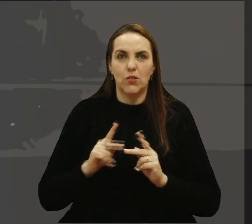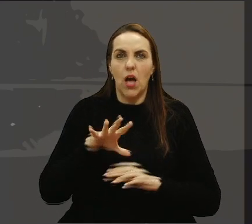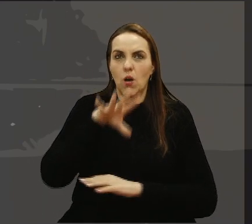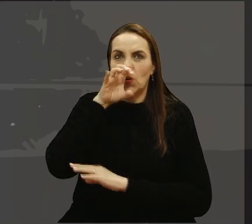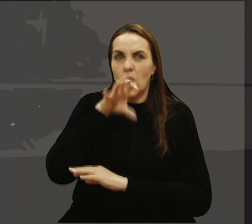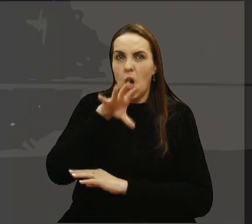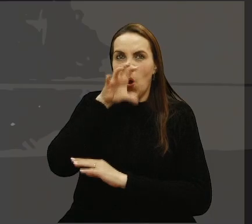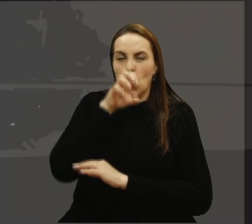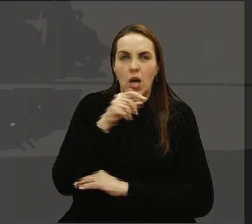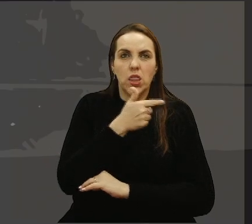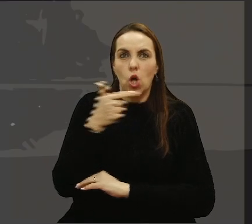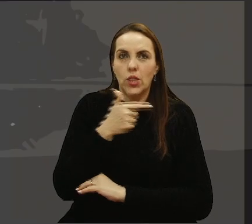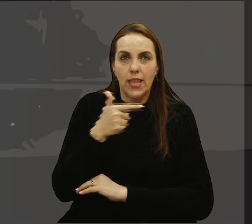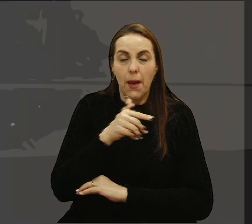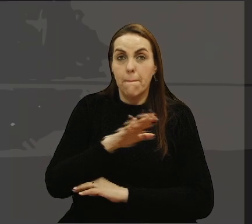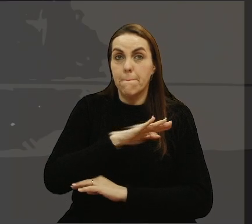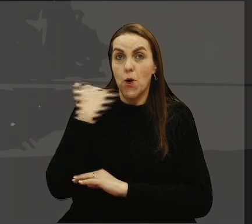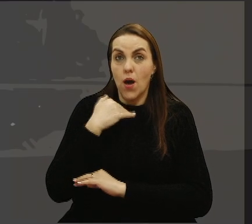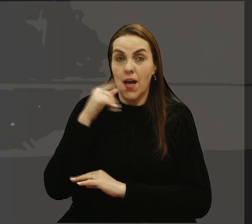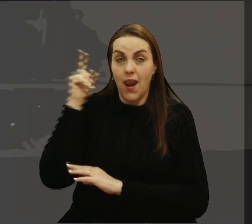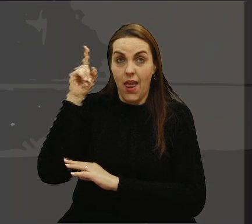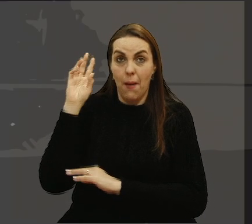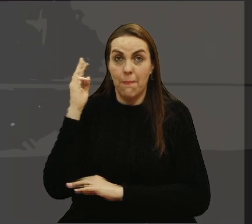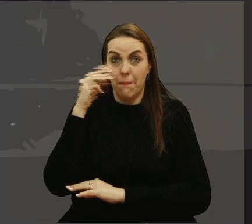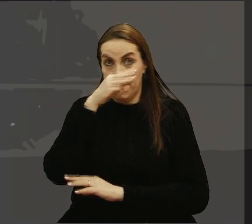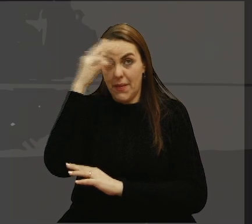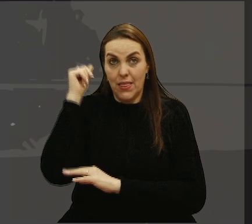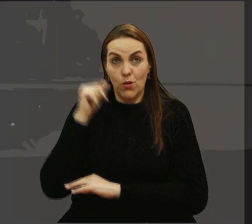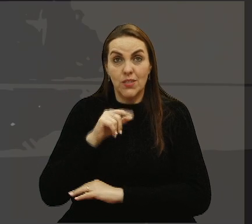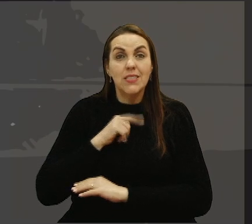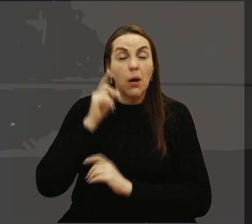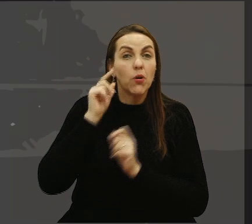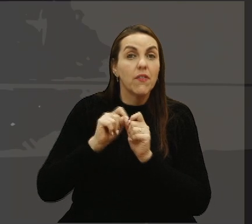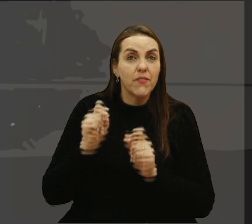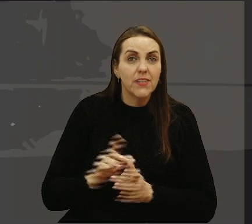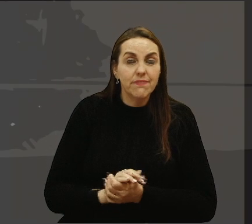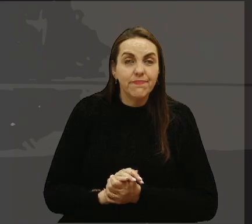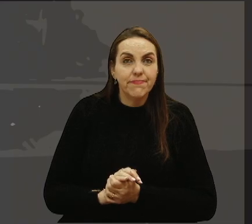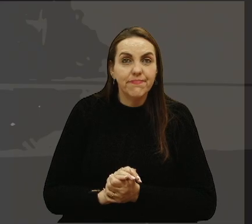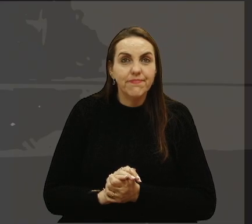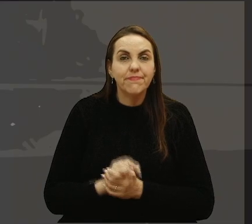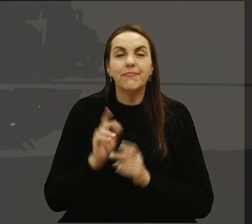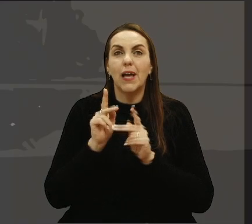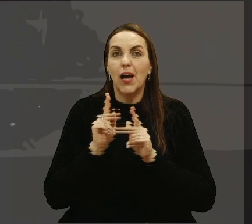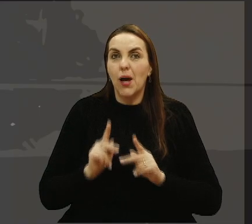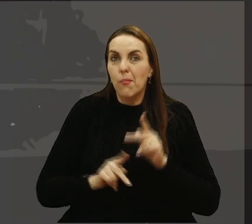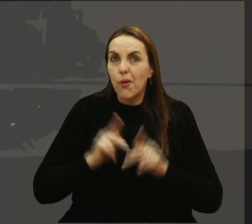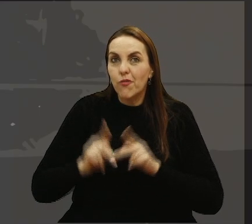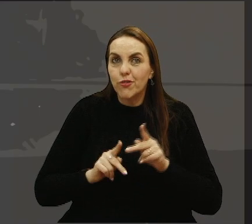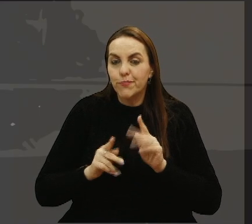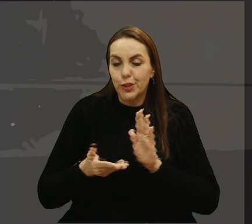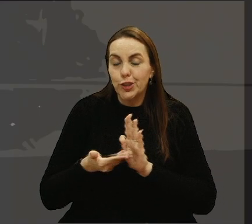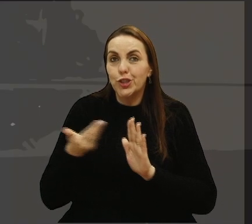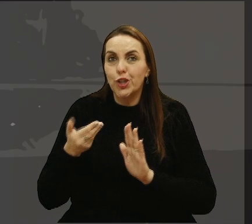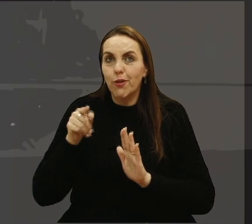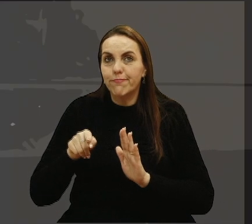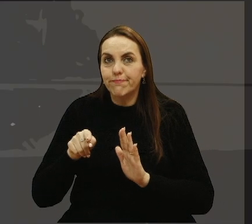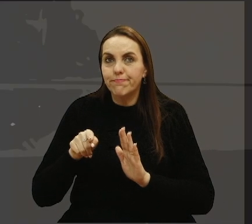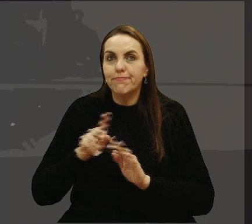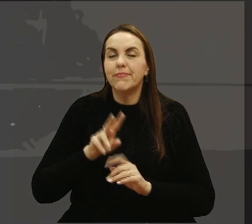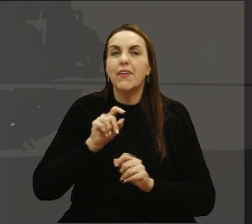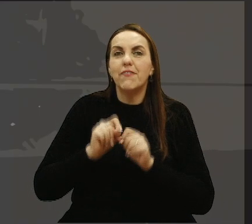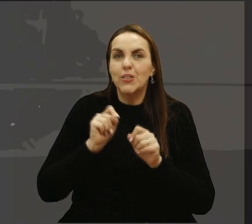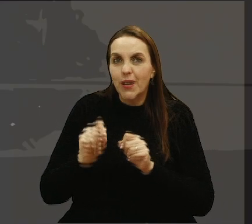oxigênio morrendo em Manaus. E sabe o que o povo fez? Pegou, tirou ele de lá. E mais do que